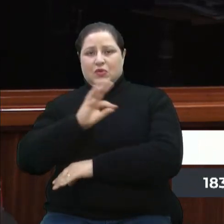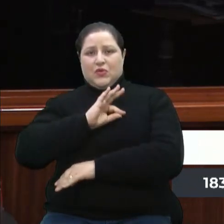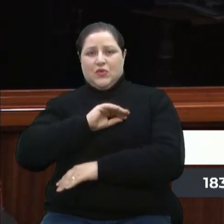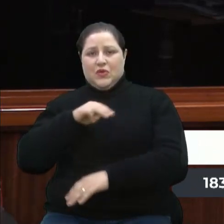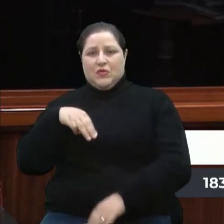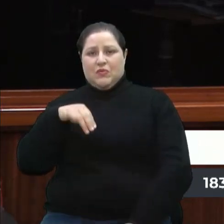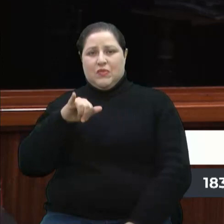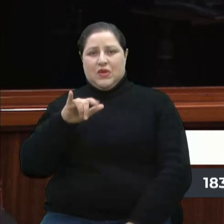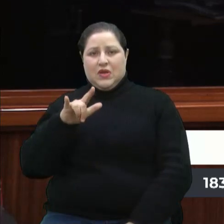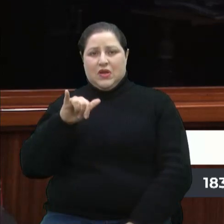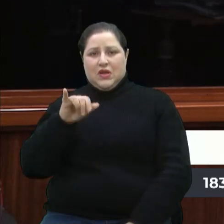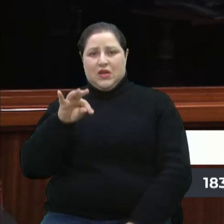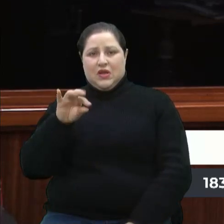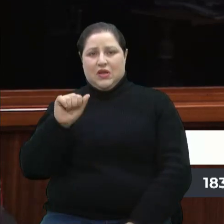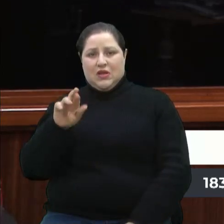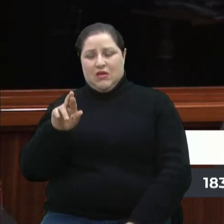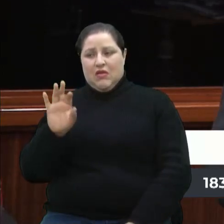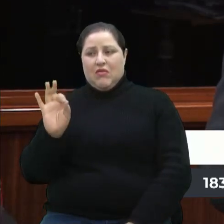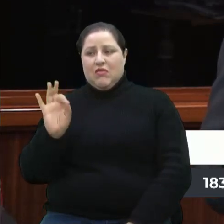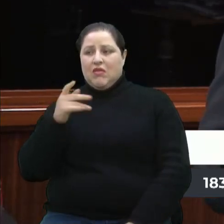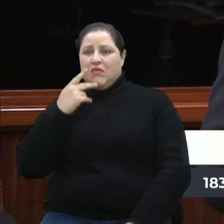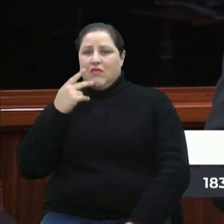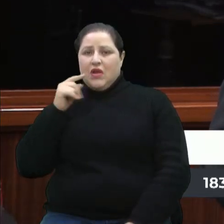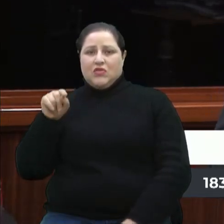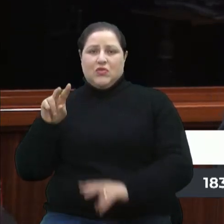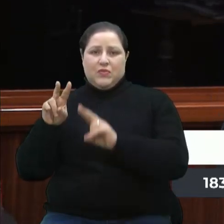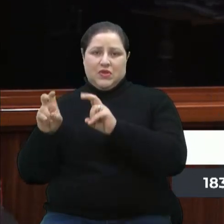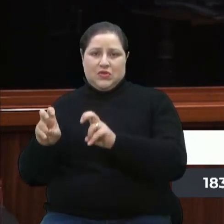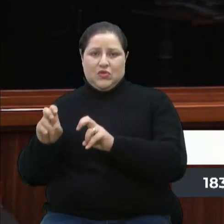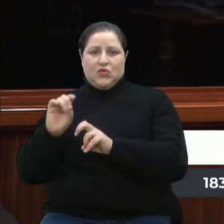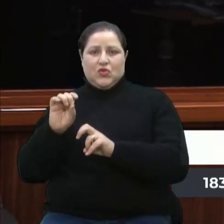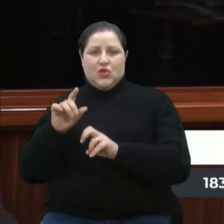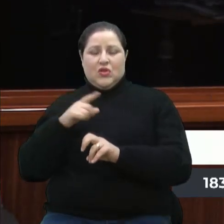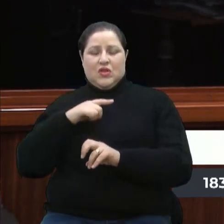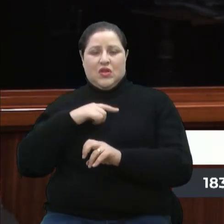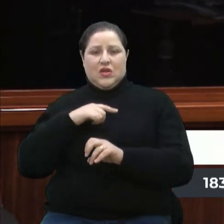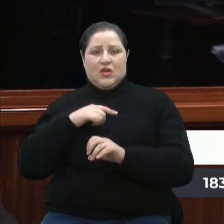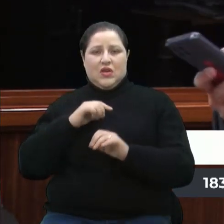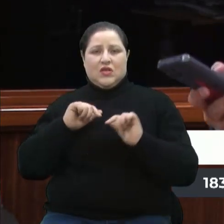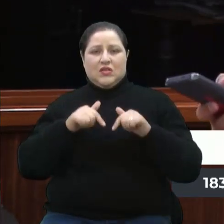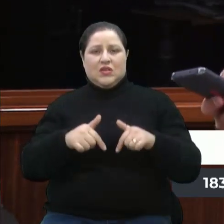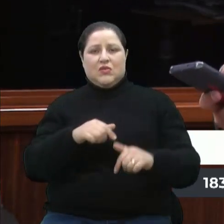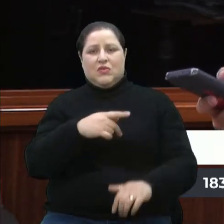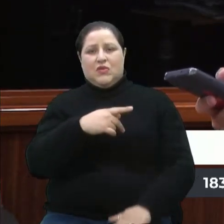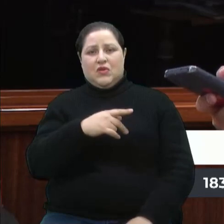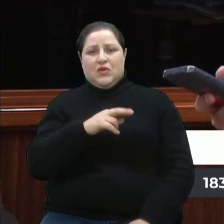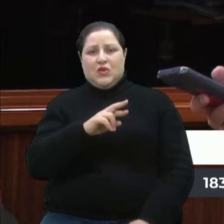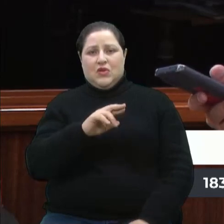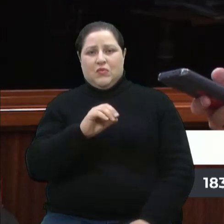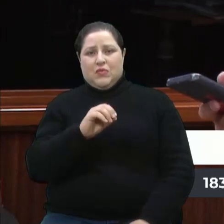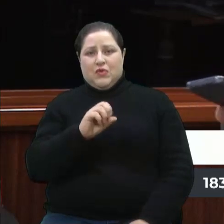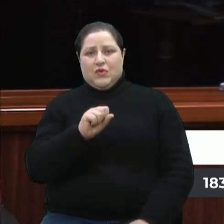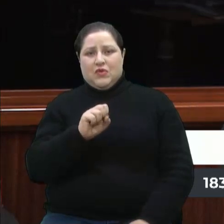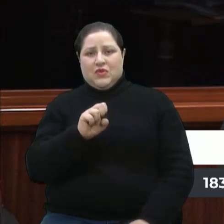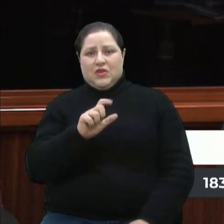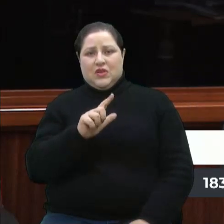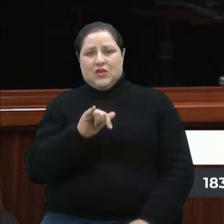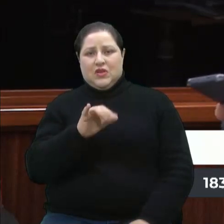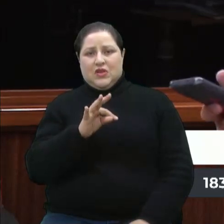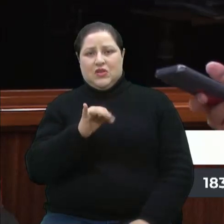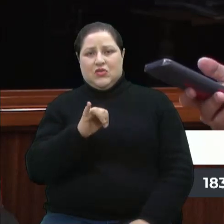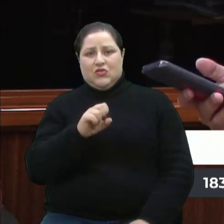de fazer proselitismo. Aqui, por exemplo, eu gostaria de falar para as minhas colegas, as duas